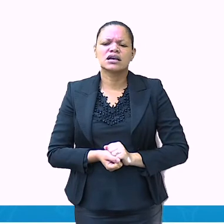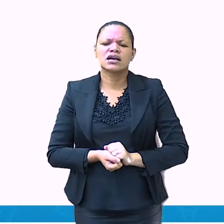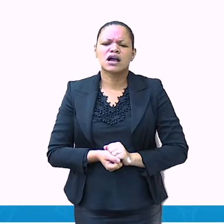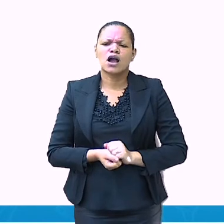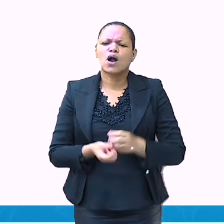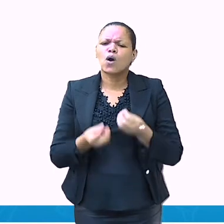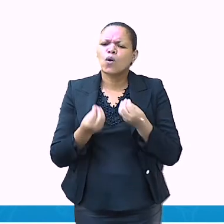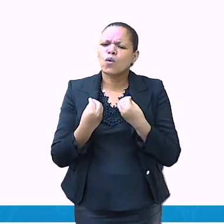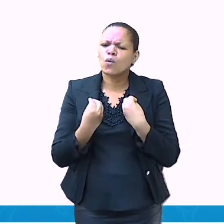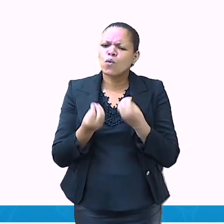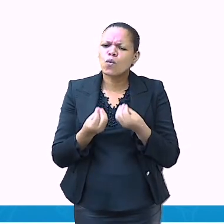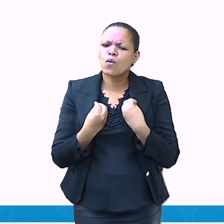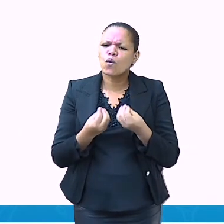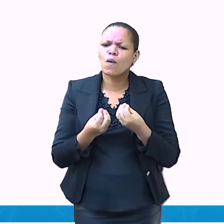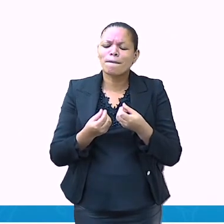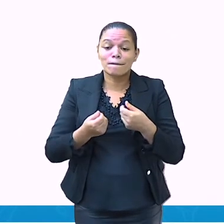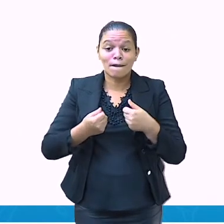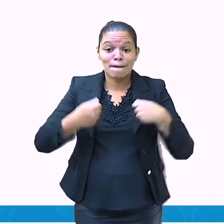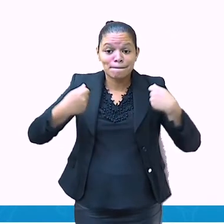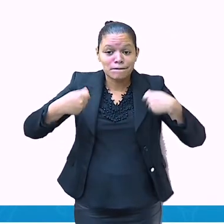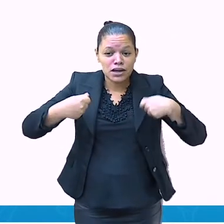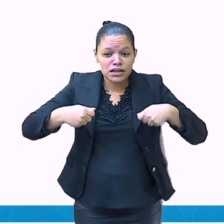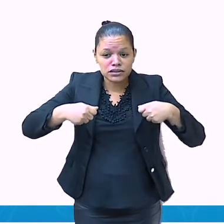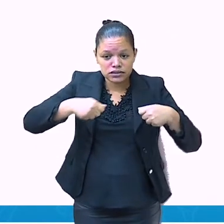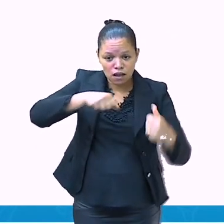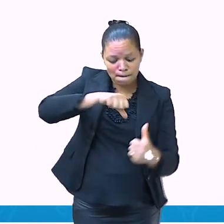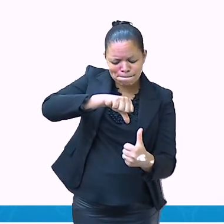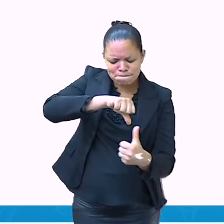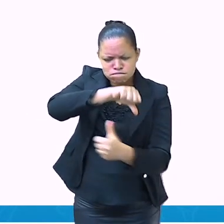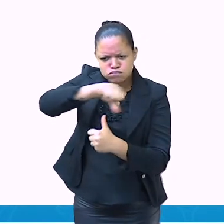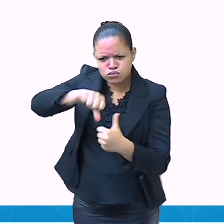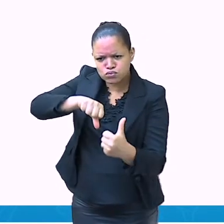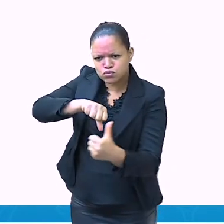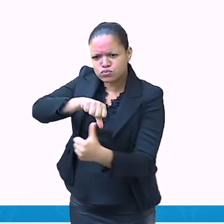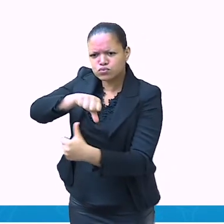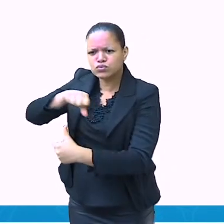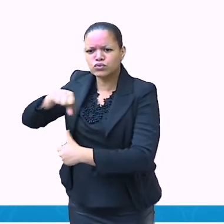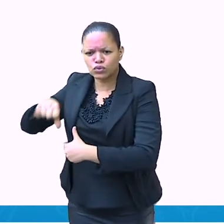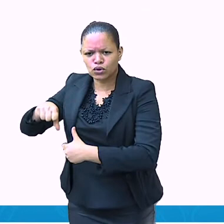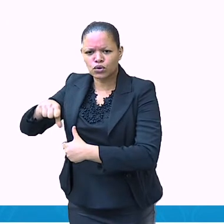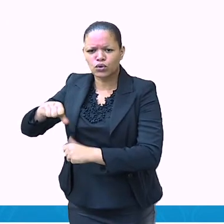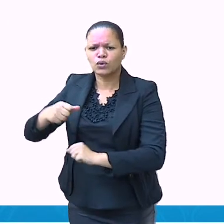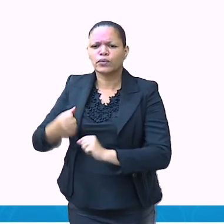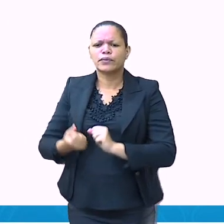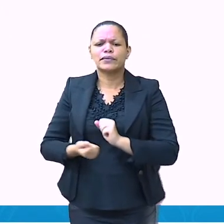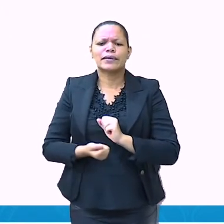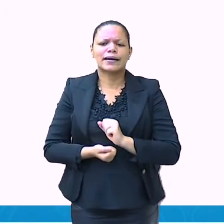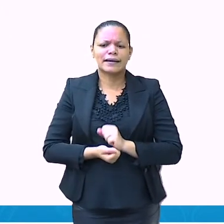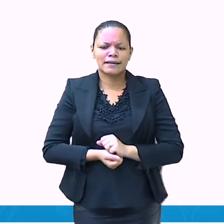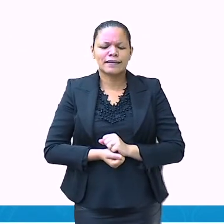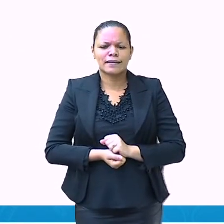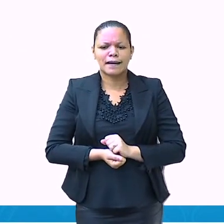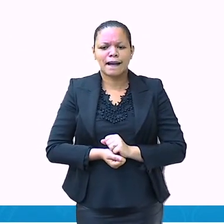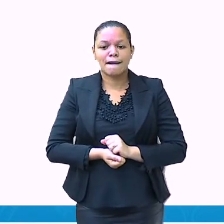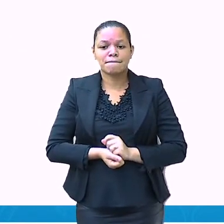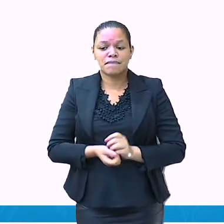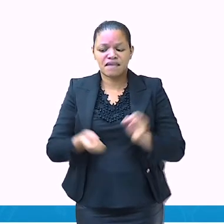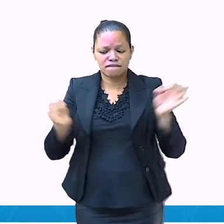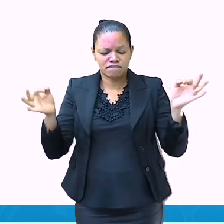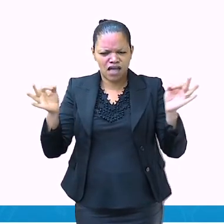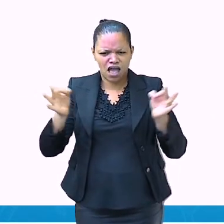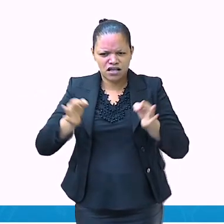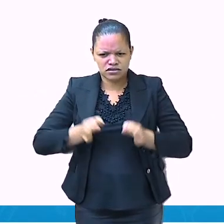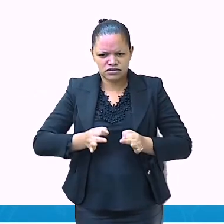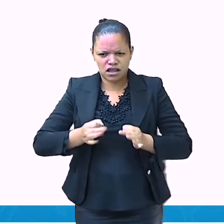it icon, nós vamos trocar cada ícone desse, né, entre parênteses, with